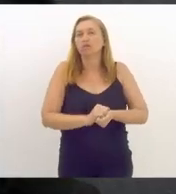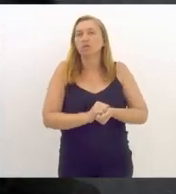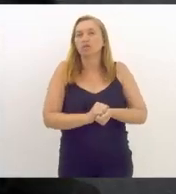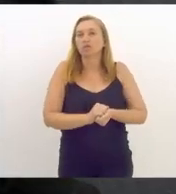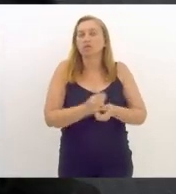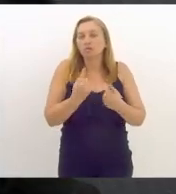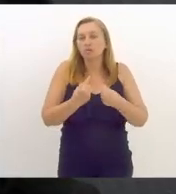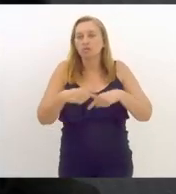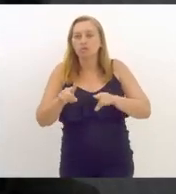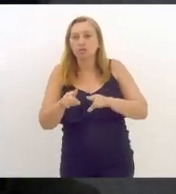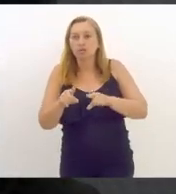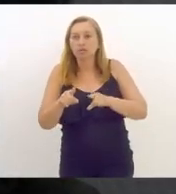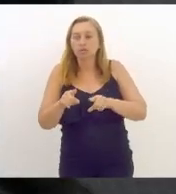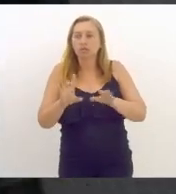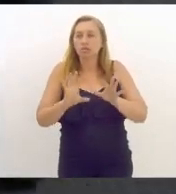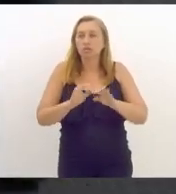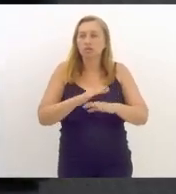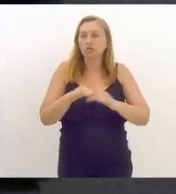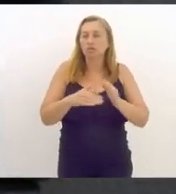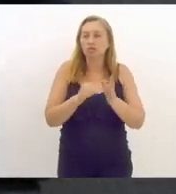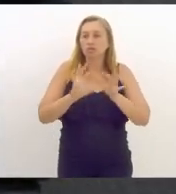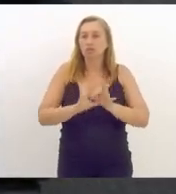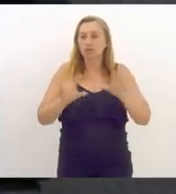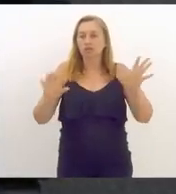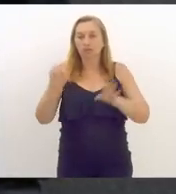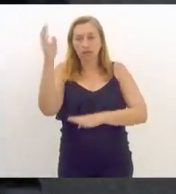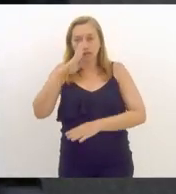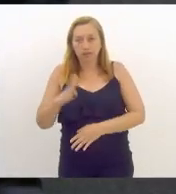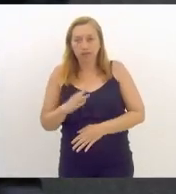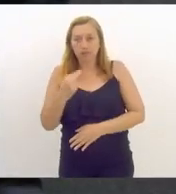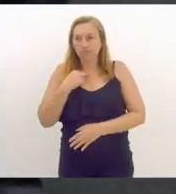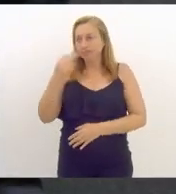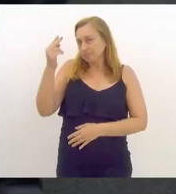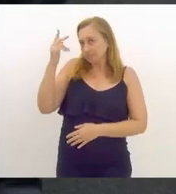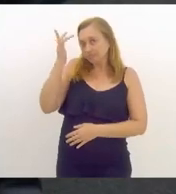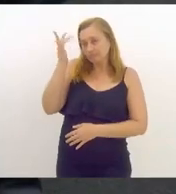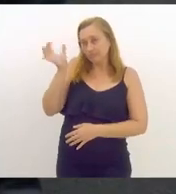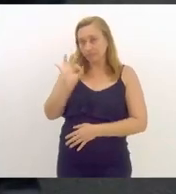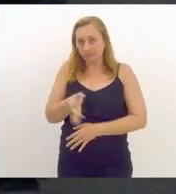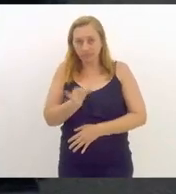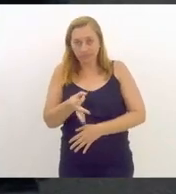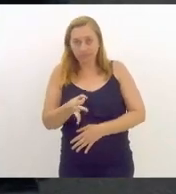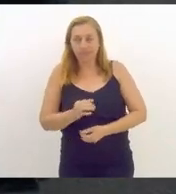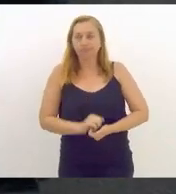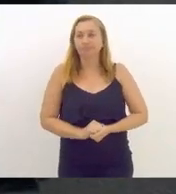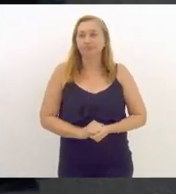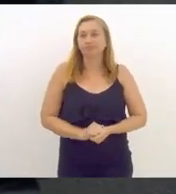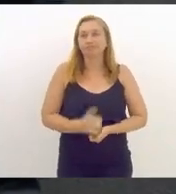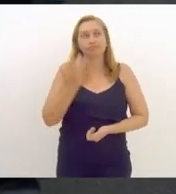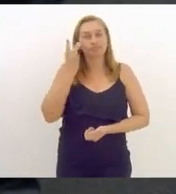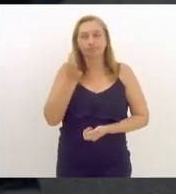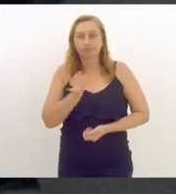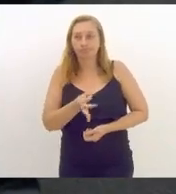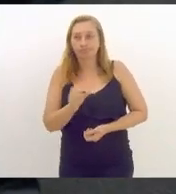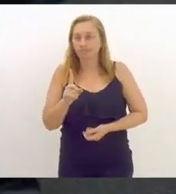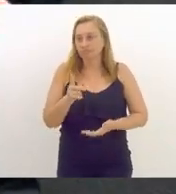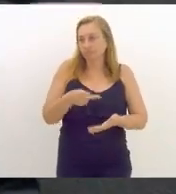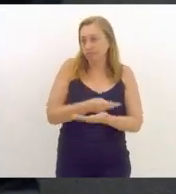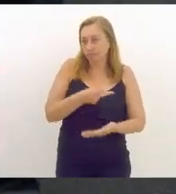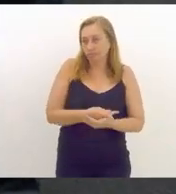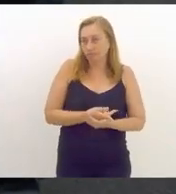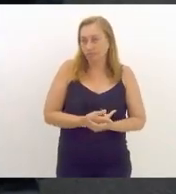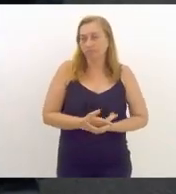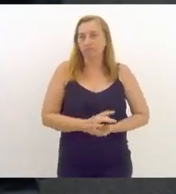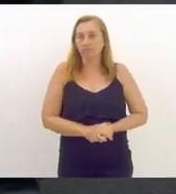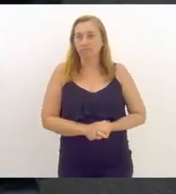contradizer a democracia brasileiro a gente não pode achar isso razoável se a gente achar isso razoável não é razoável que